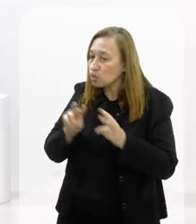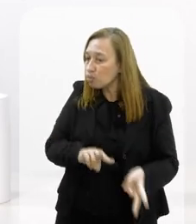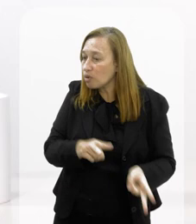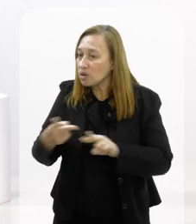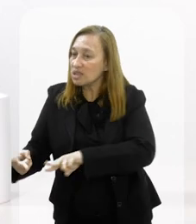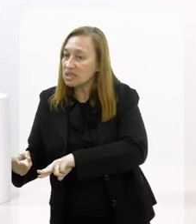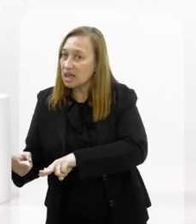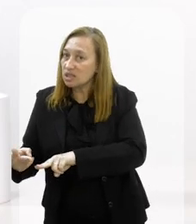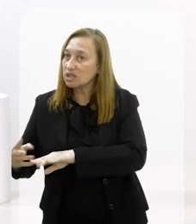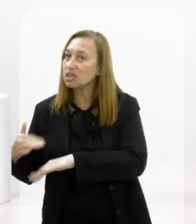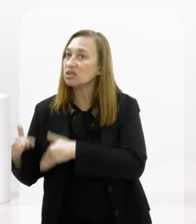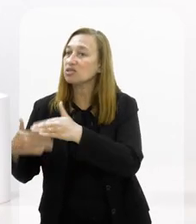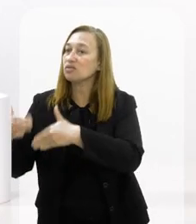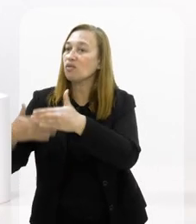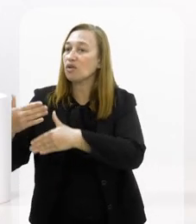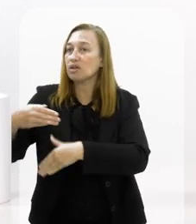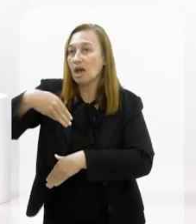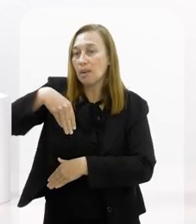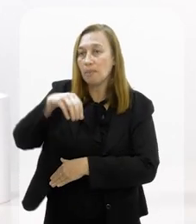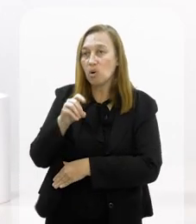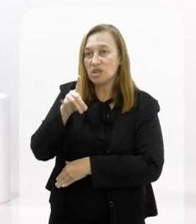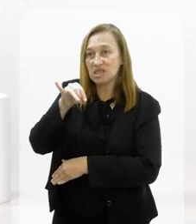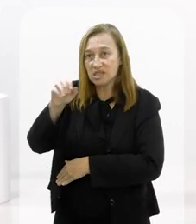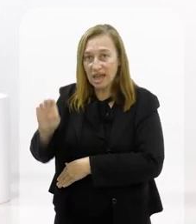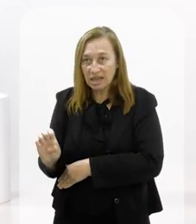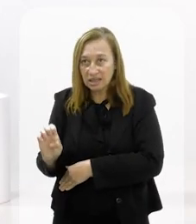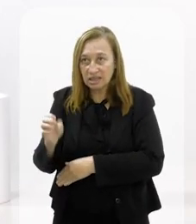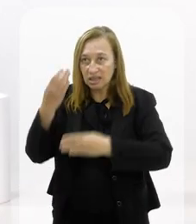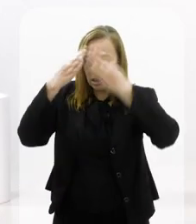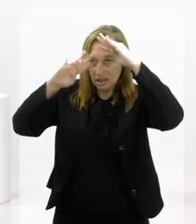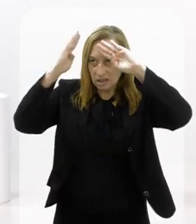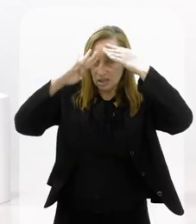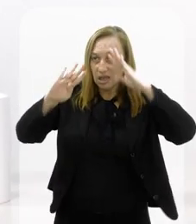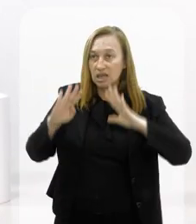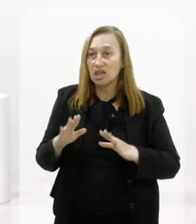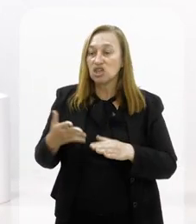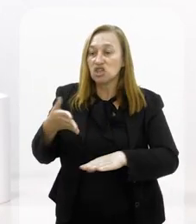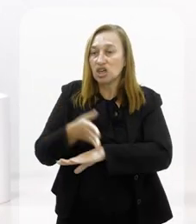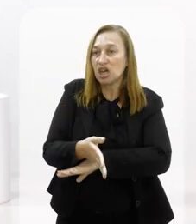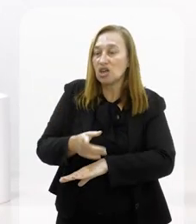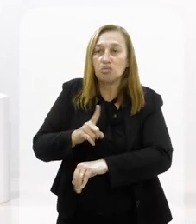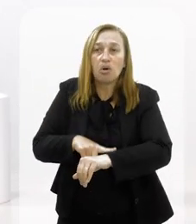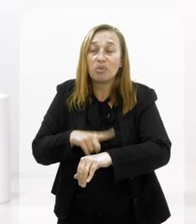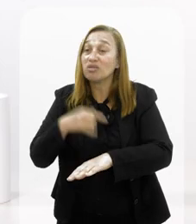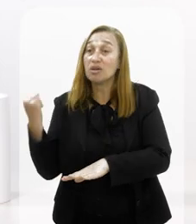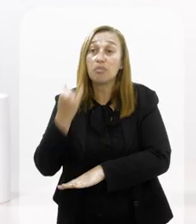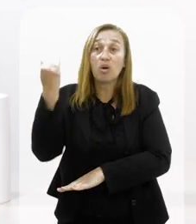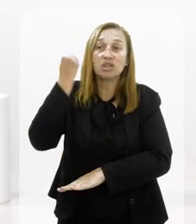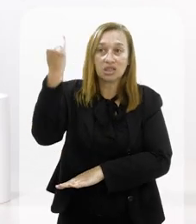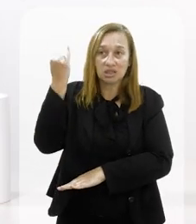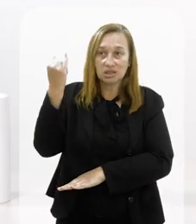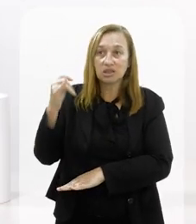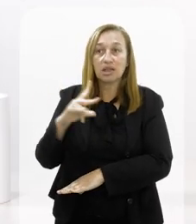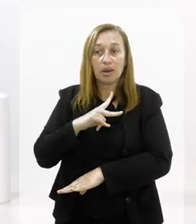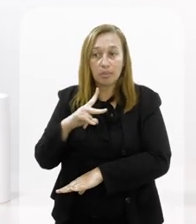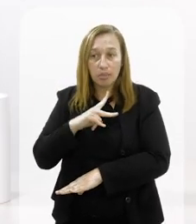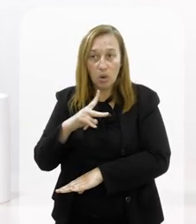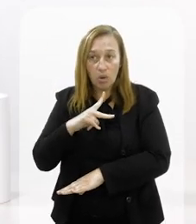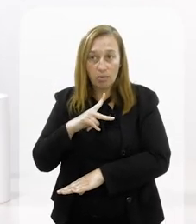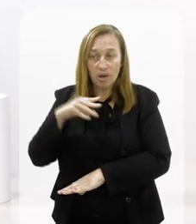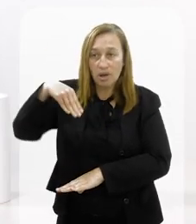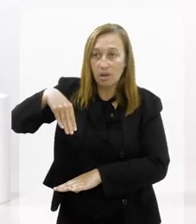o processo de construção que a gente desenvolveu na Mocidade eu acabei chegando na escola num momento muito importante de transição da própria